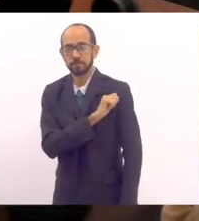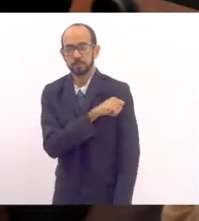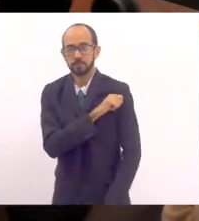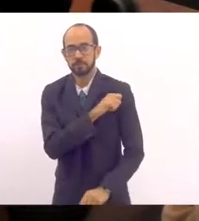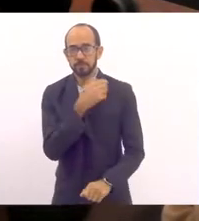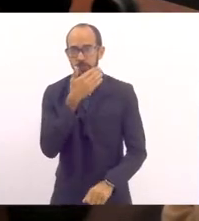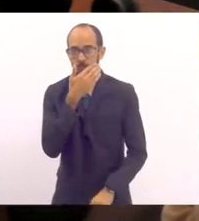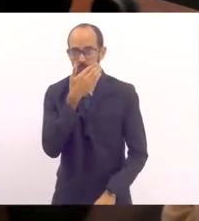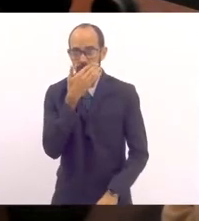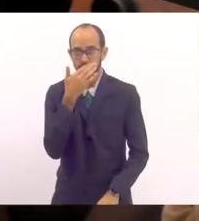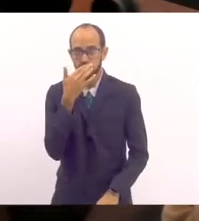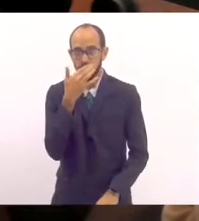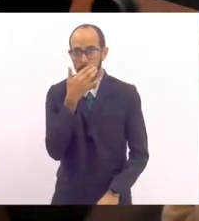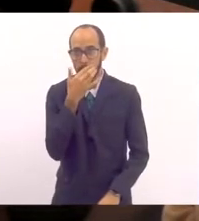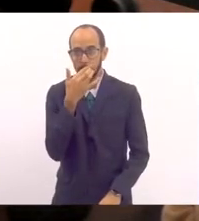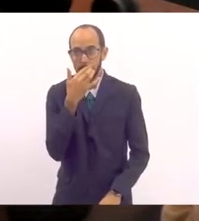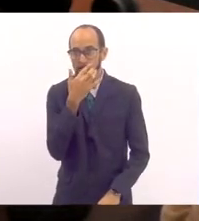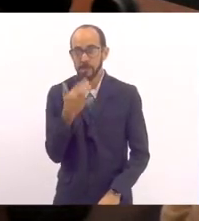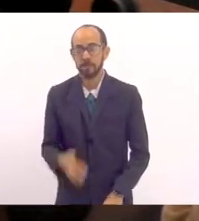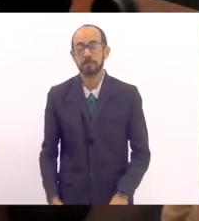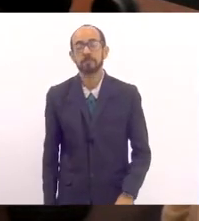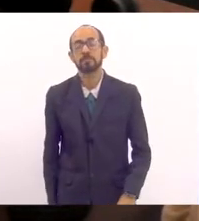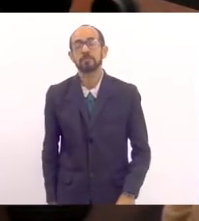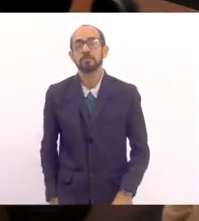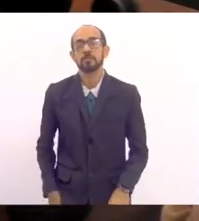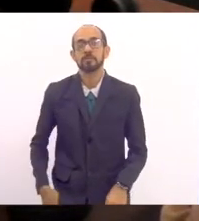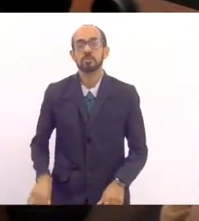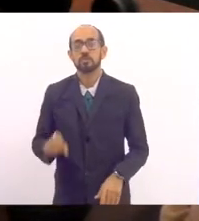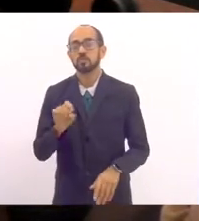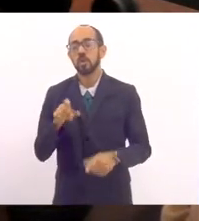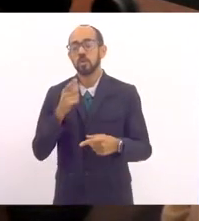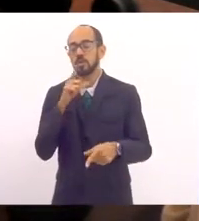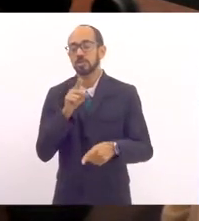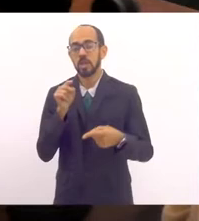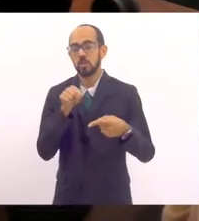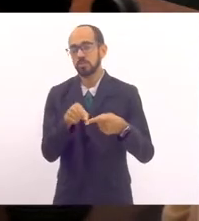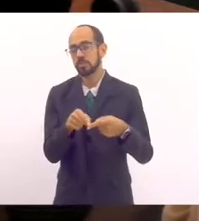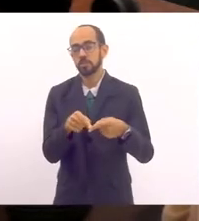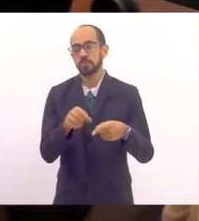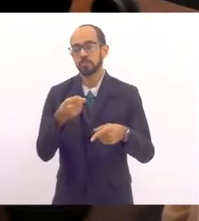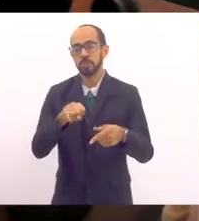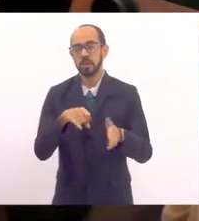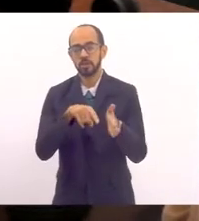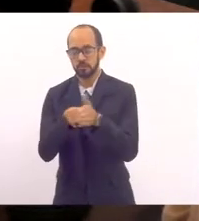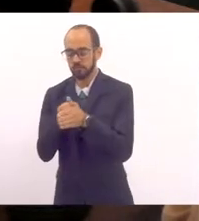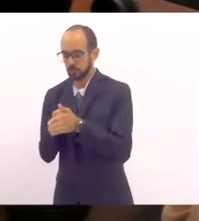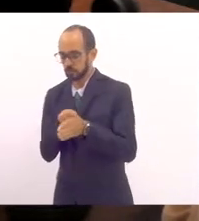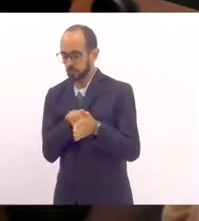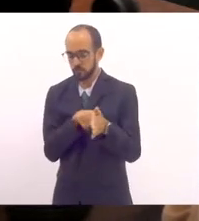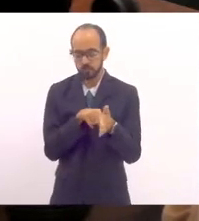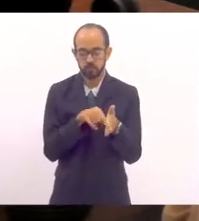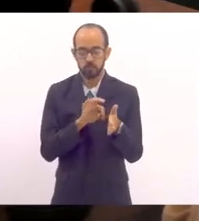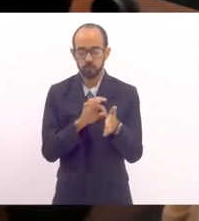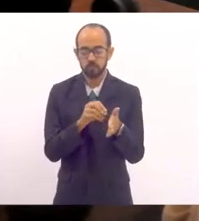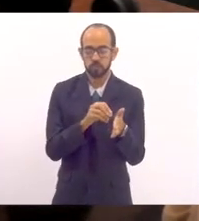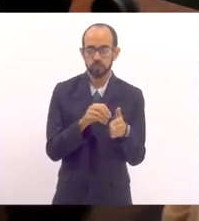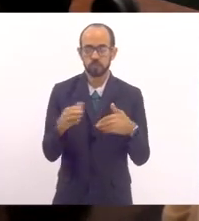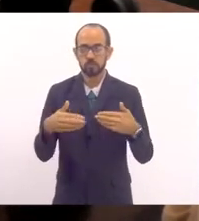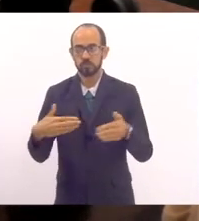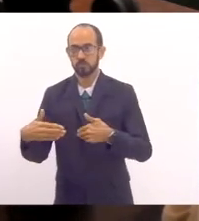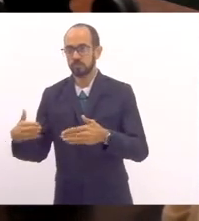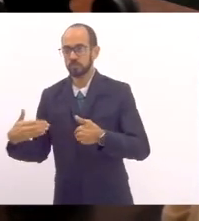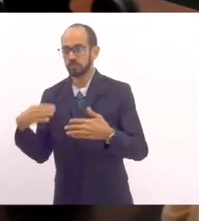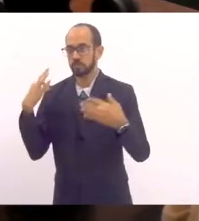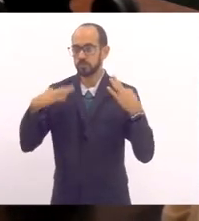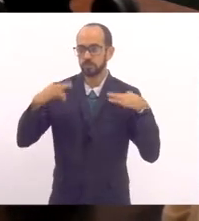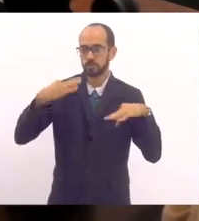fiscalização ela só atinge seus objetivos se ela fiscalizar toda a cadeia produtiva do turismo. Não é